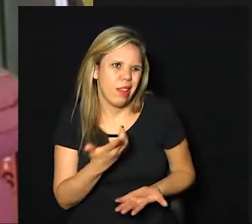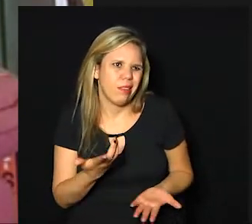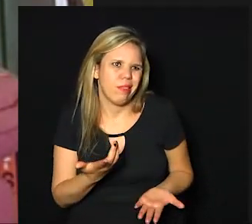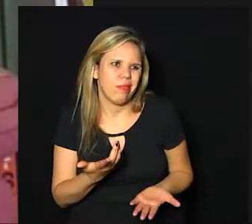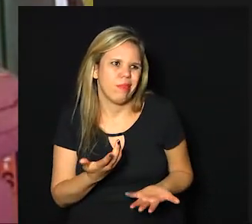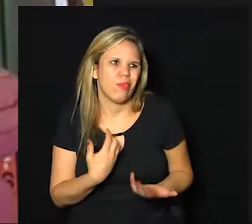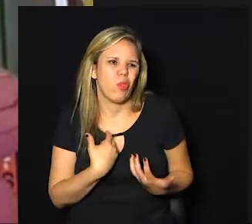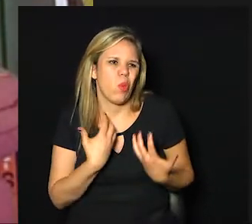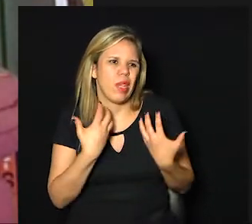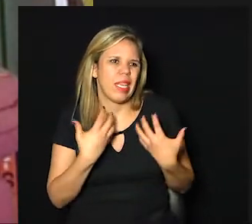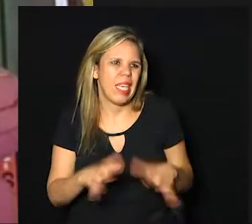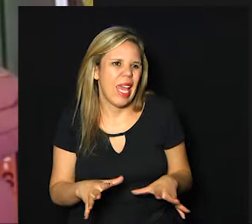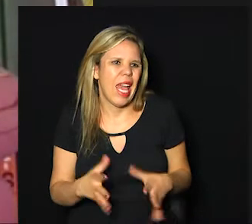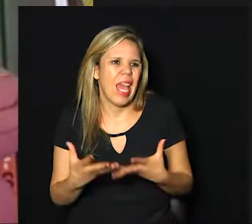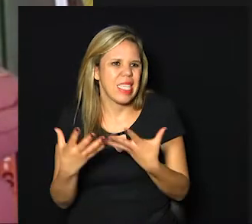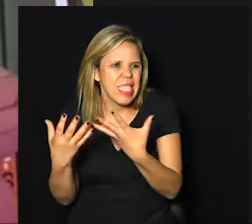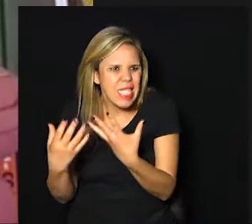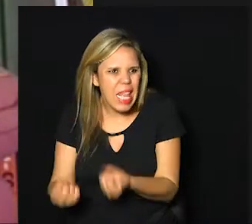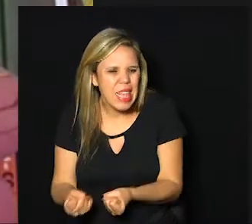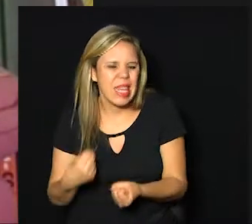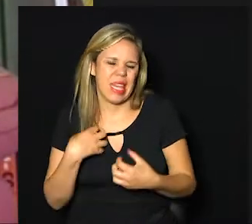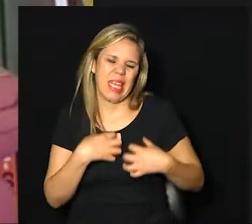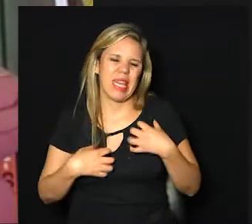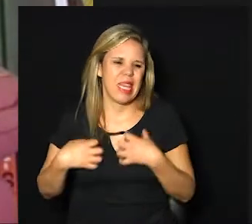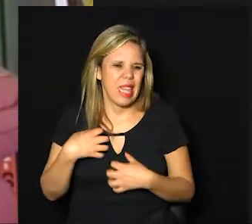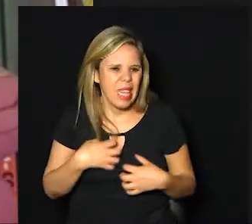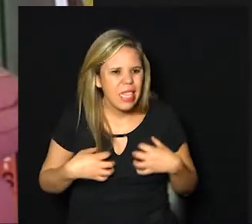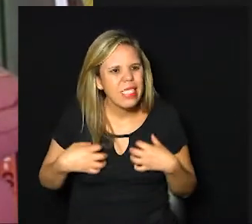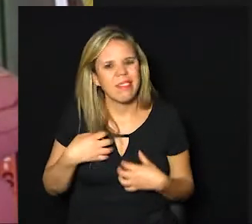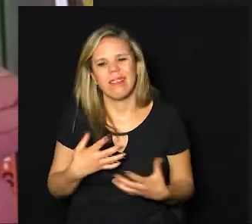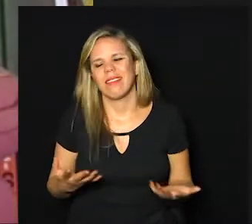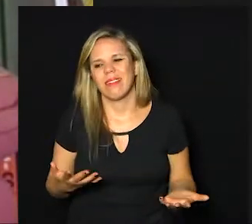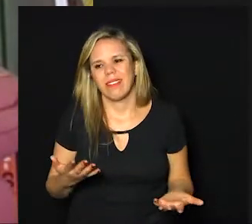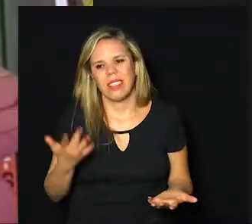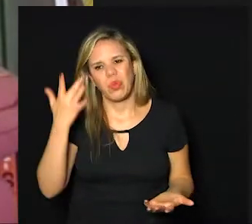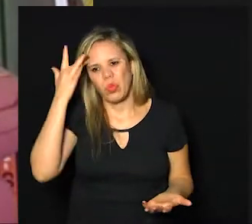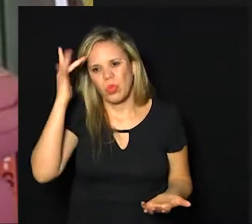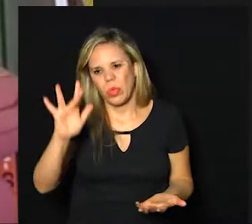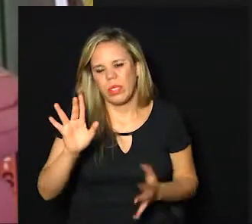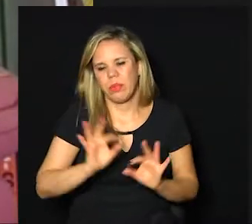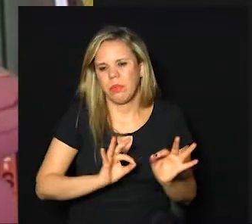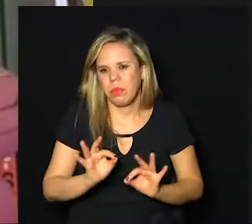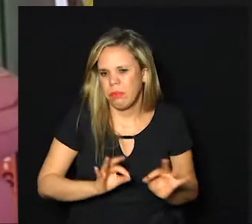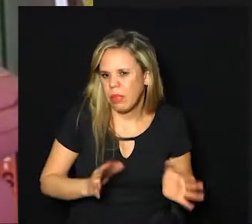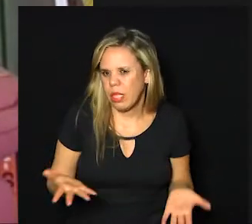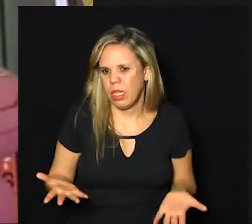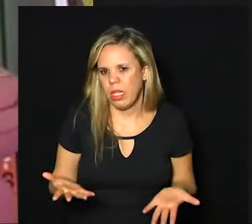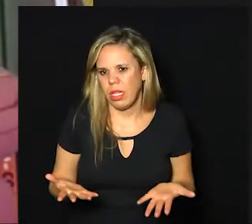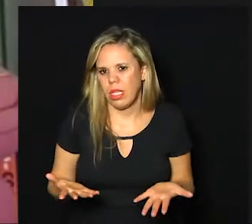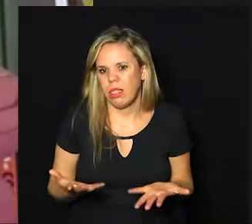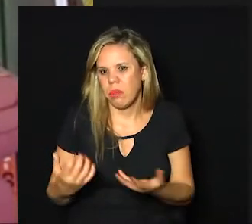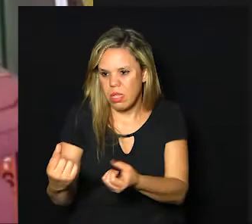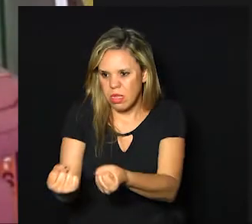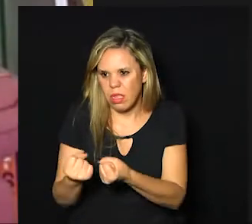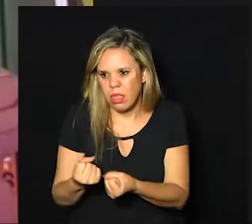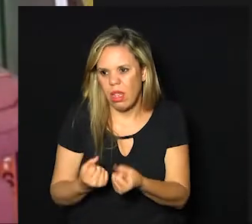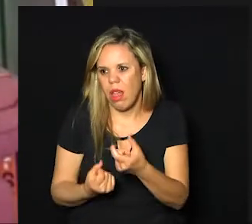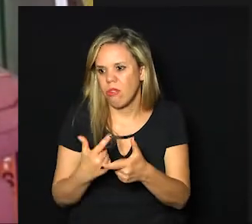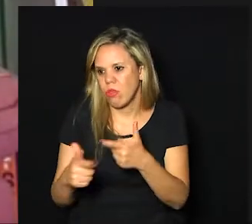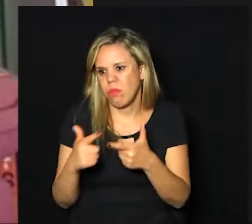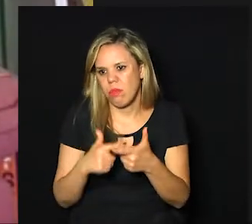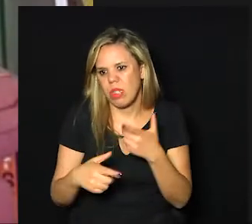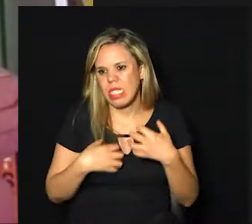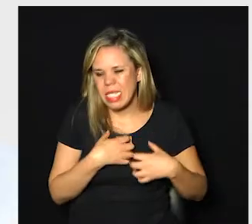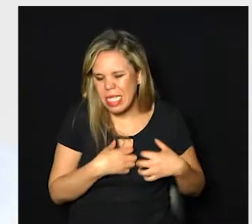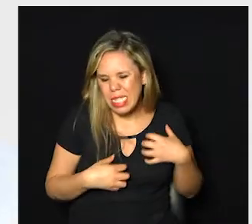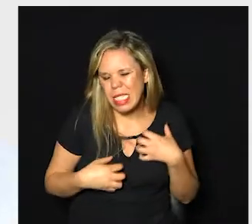não querer lidar com angústia. Né? É a gente não saber, não estar preparado para lidar com as nossas angústias.